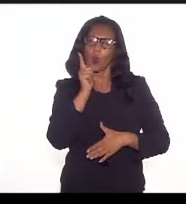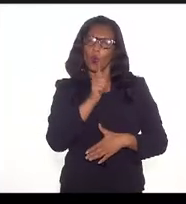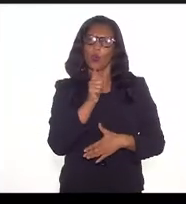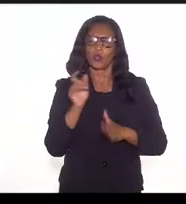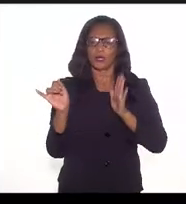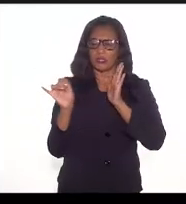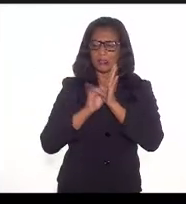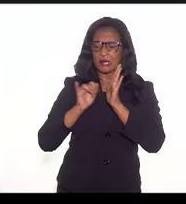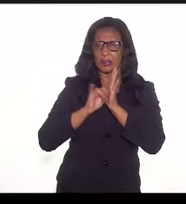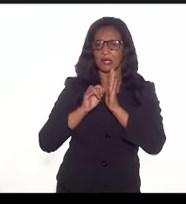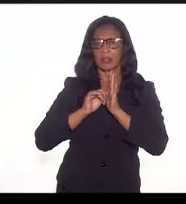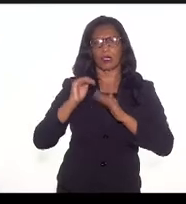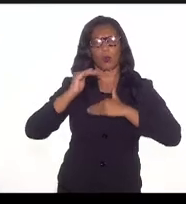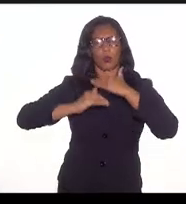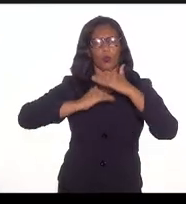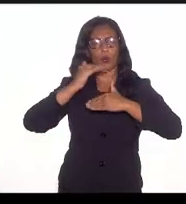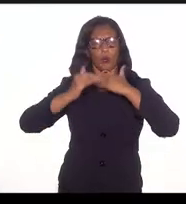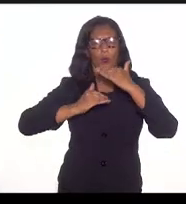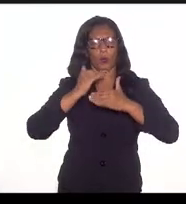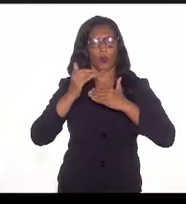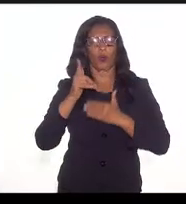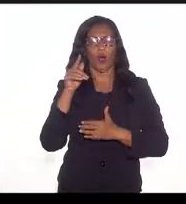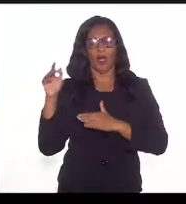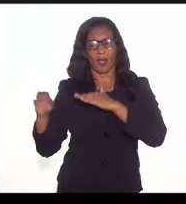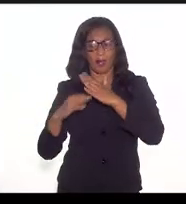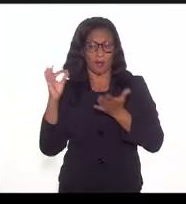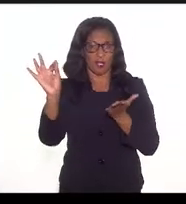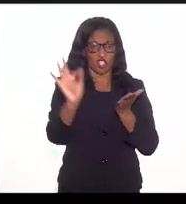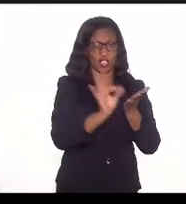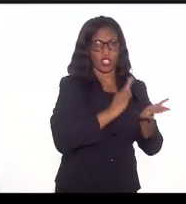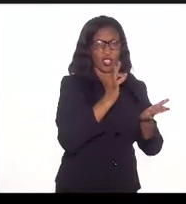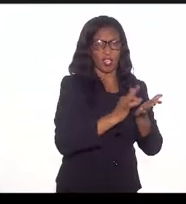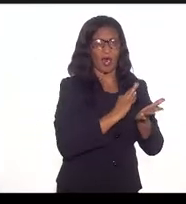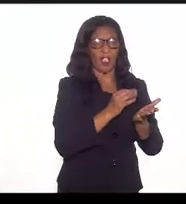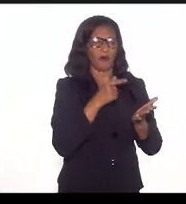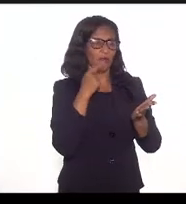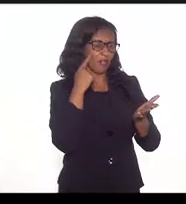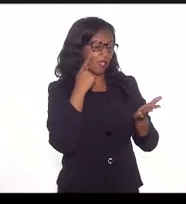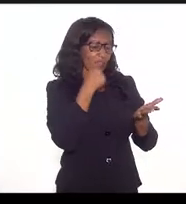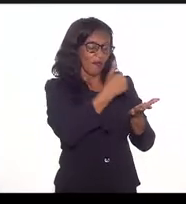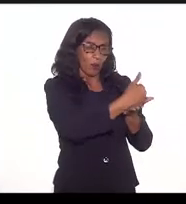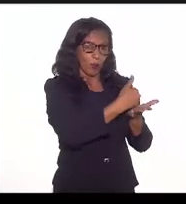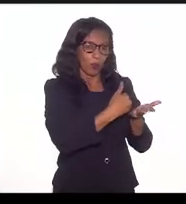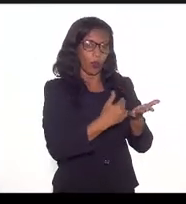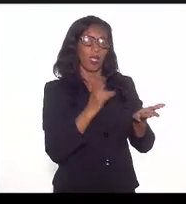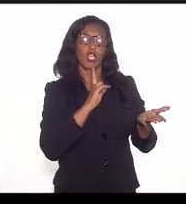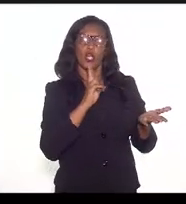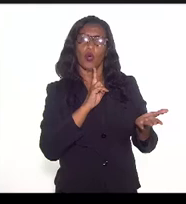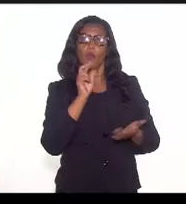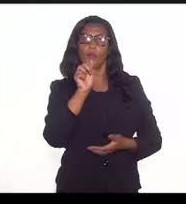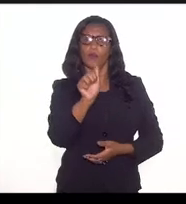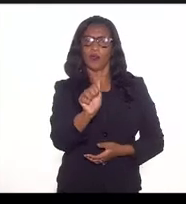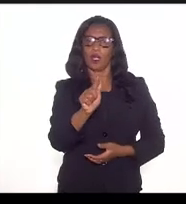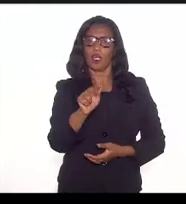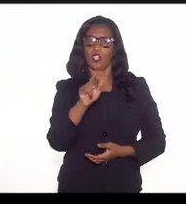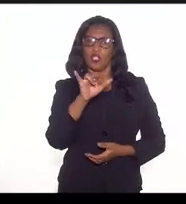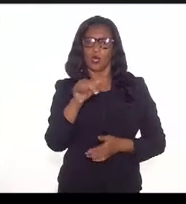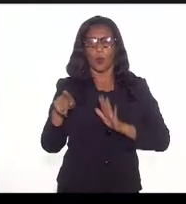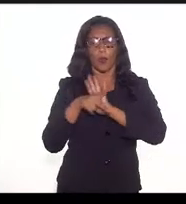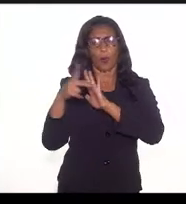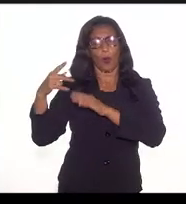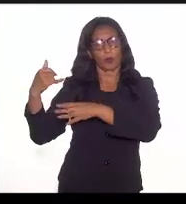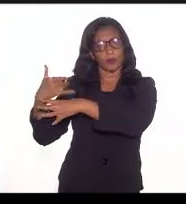eles se inscrevem, a AGRIU homologa, ele tem que passar por uns parâmetros para poder atender em nome da AGRIU nas cidades,